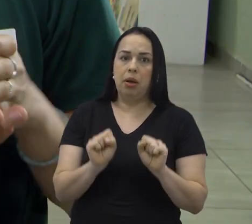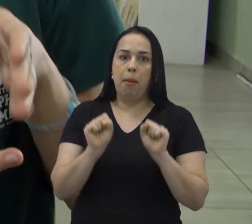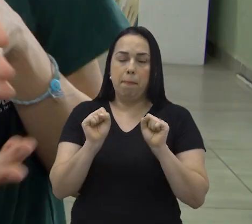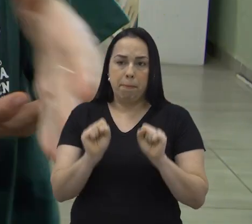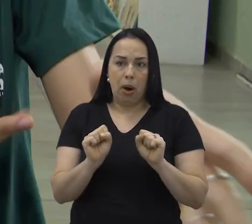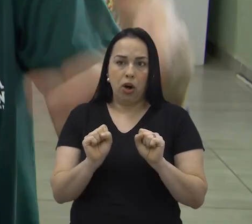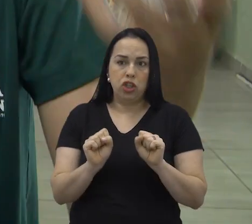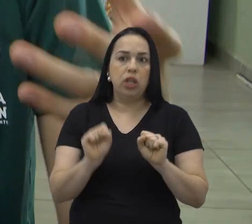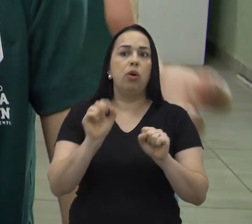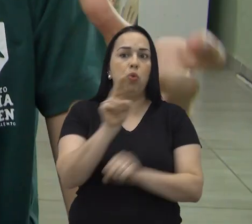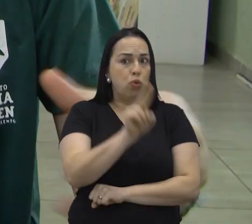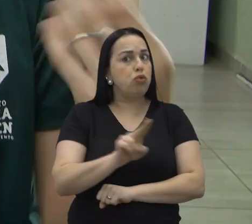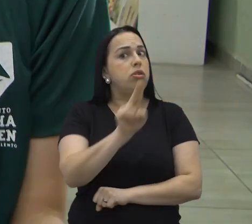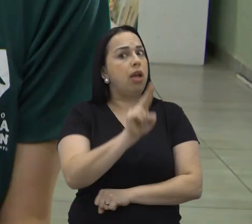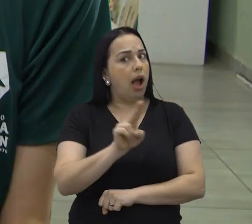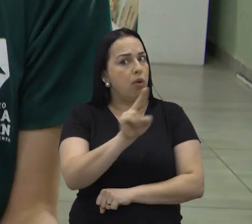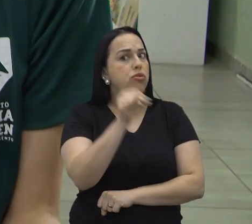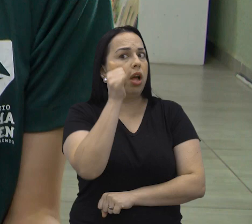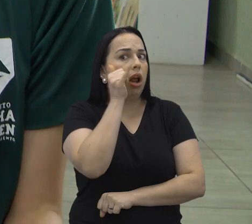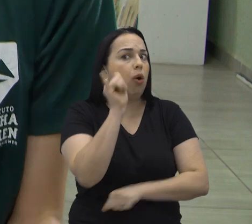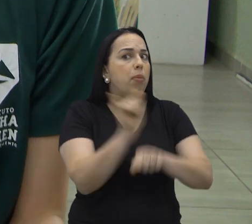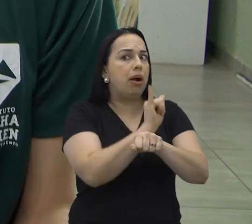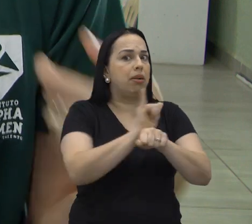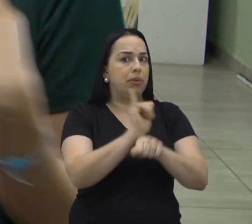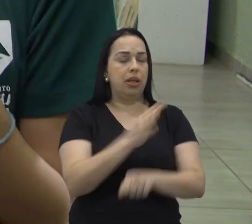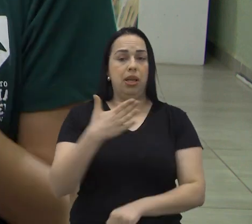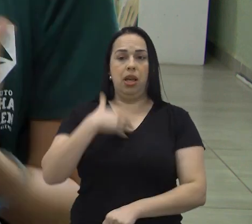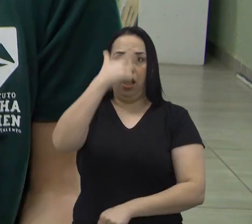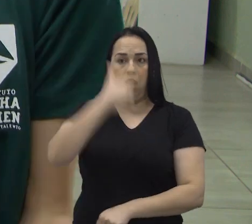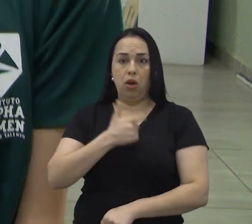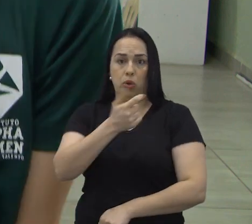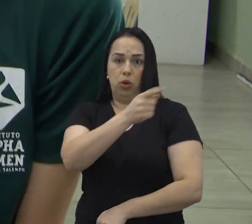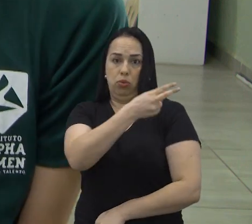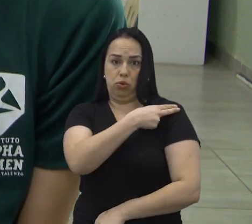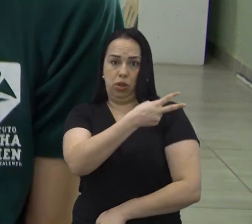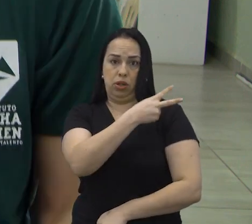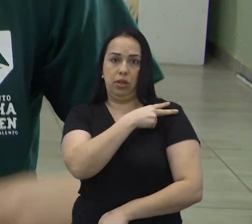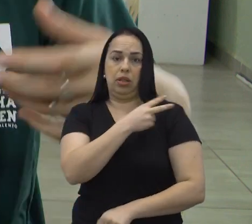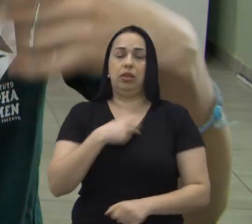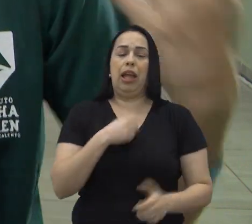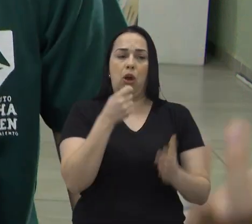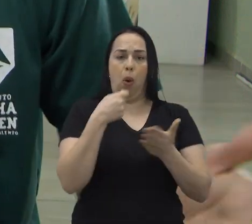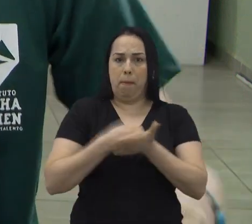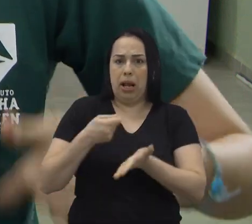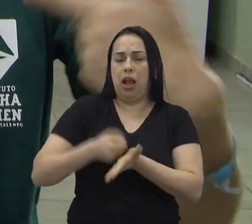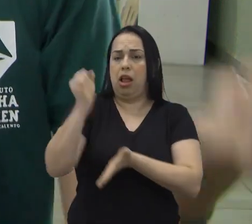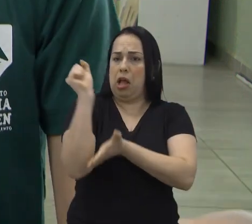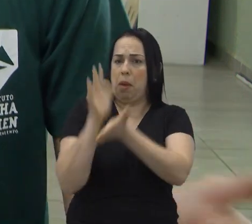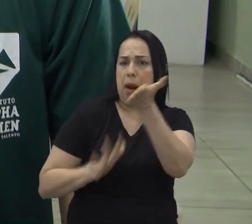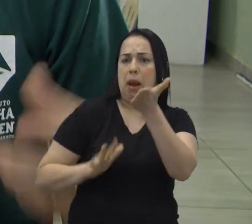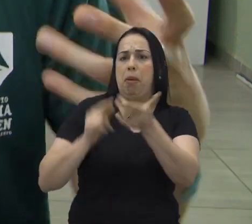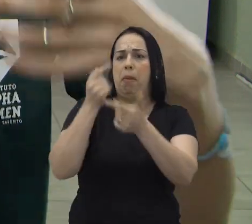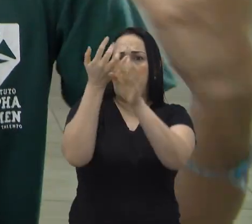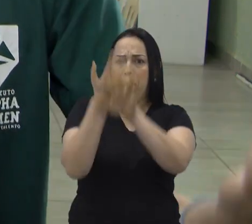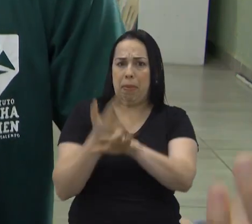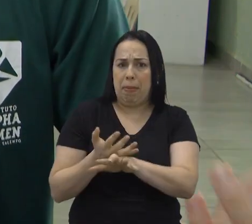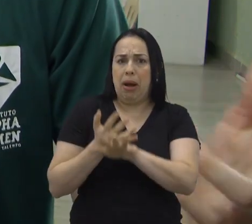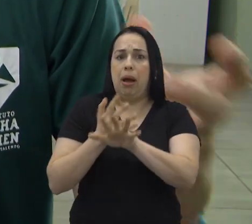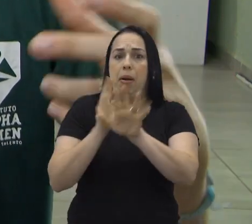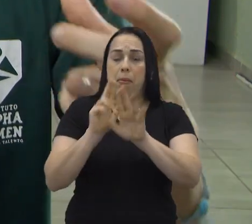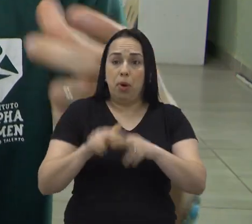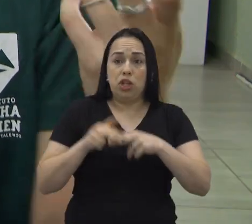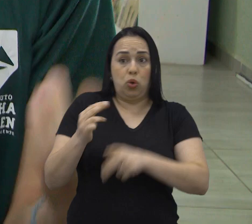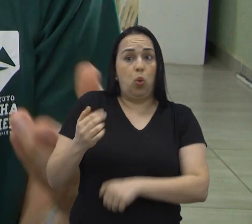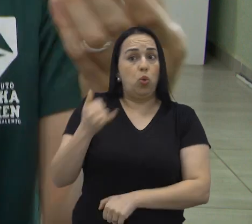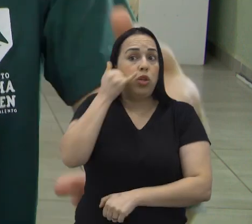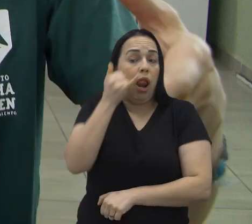essa inserção do celular como uma ferramenta de aprendizado, porque eu estou no segundo ano do ensino médio, existem muitas obrigações, muitas tarefas, muitas matérias, e